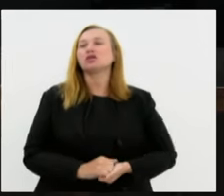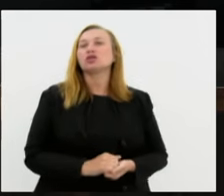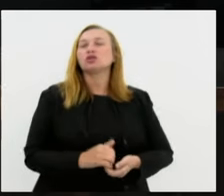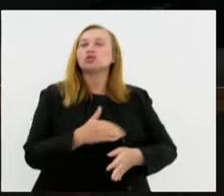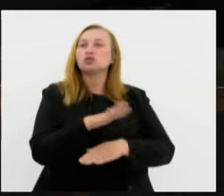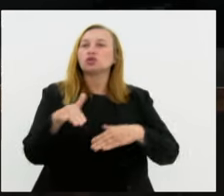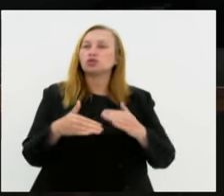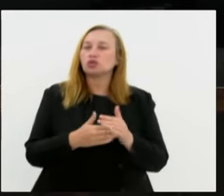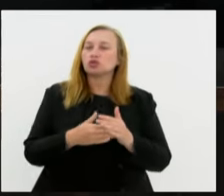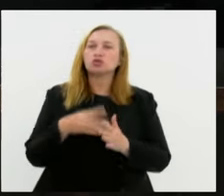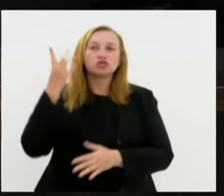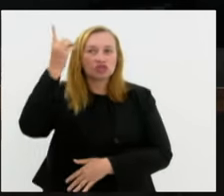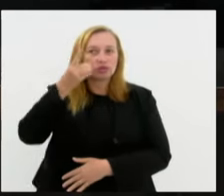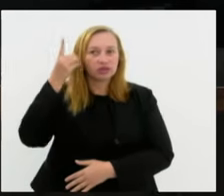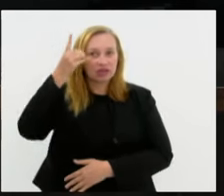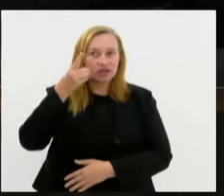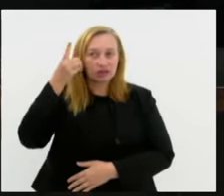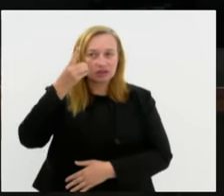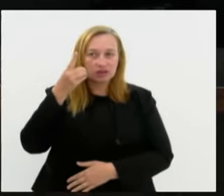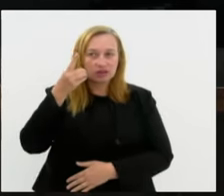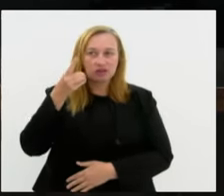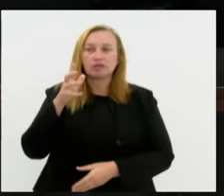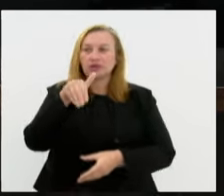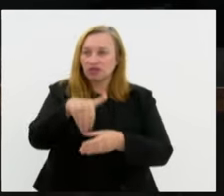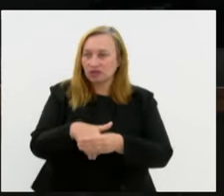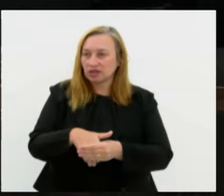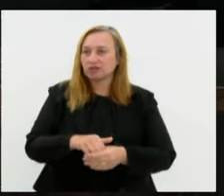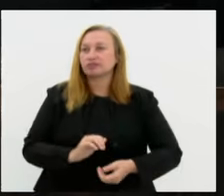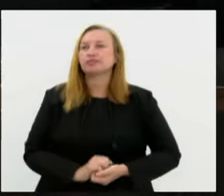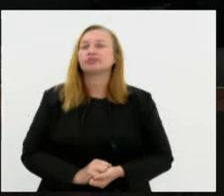todos os deputados para iniciar a votação.